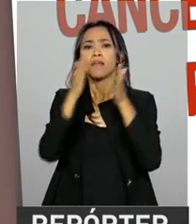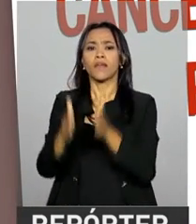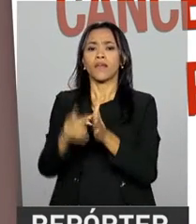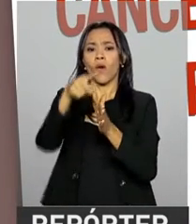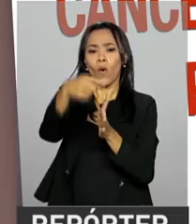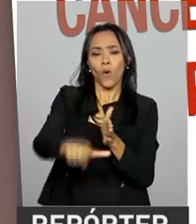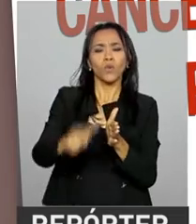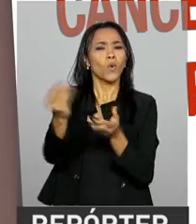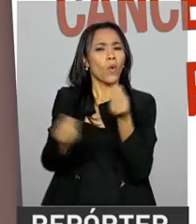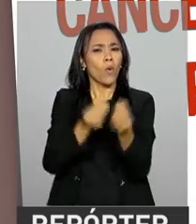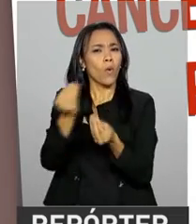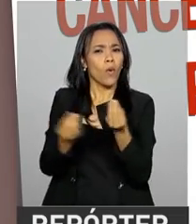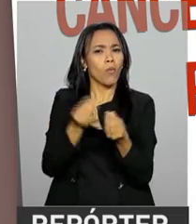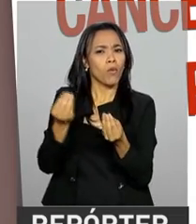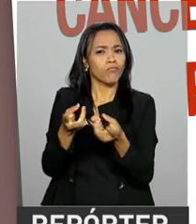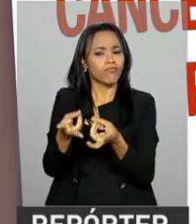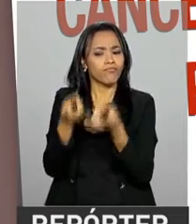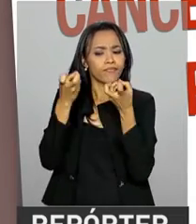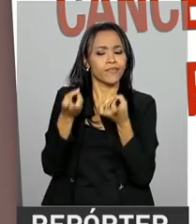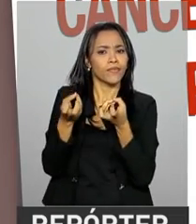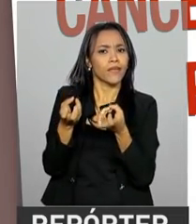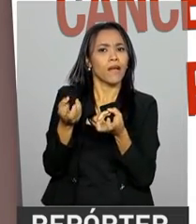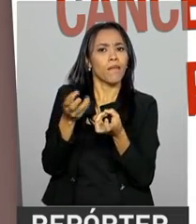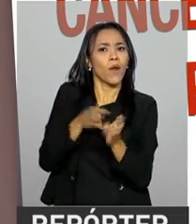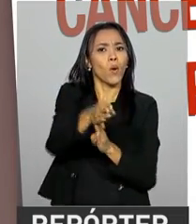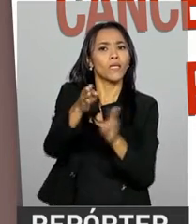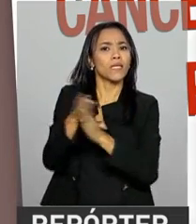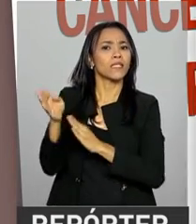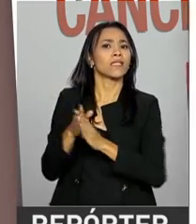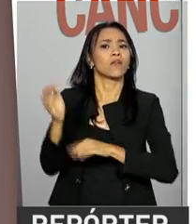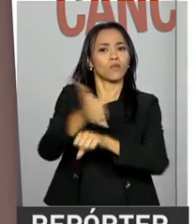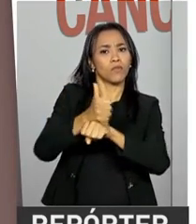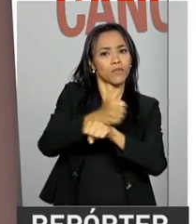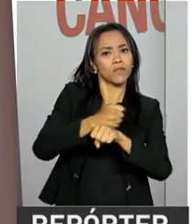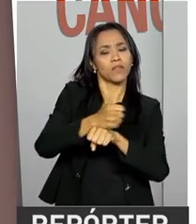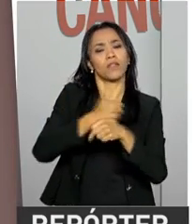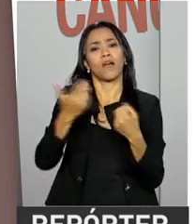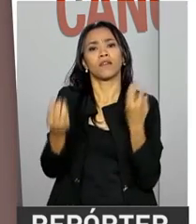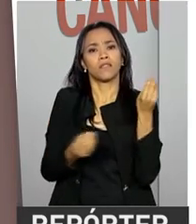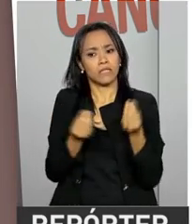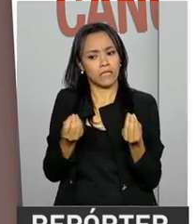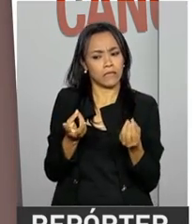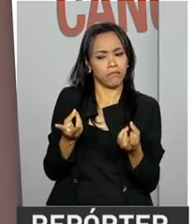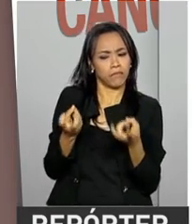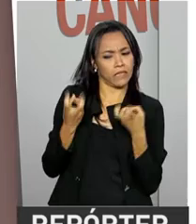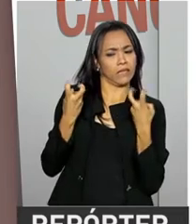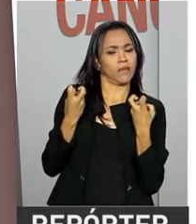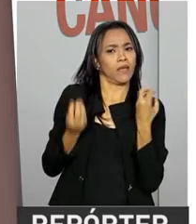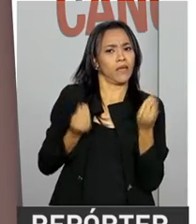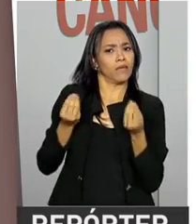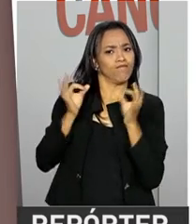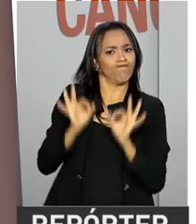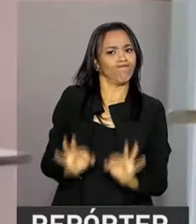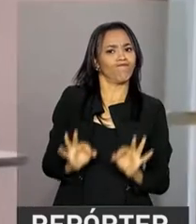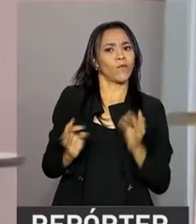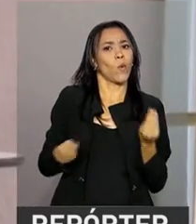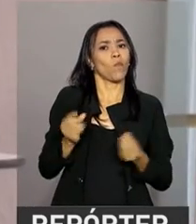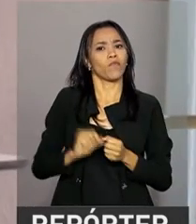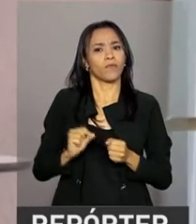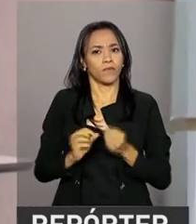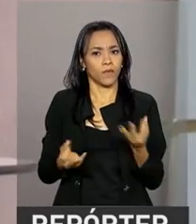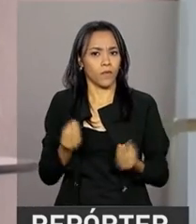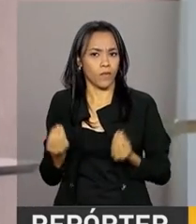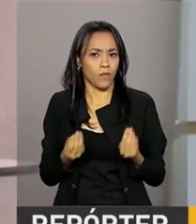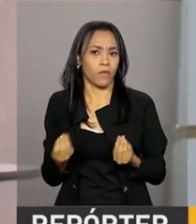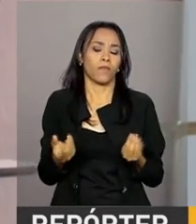diagnóstico precoce do câncer pediátrico para auxiliar os profissionais a conduzir casos suspeitos e confirmados da doença. A gente